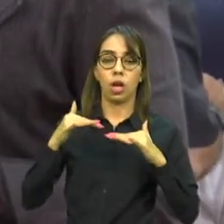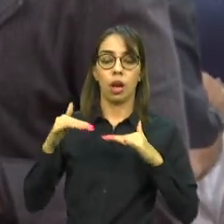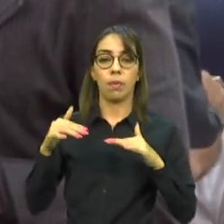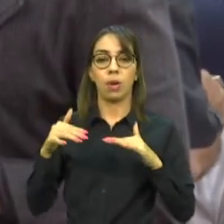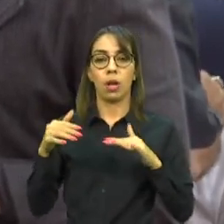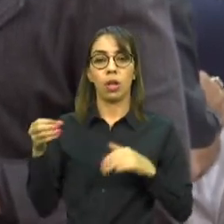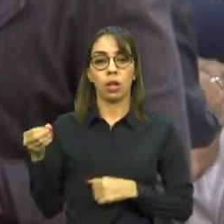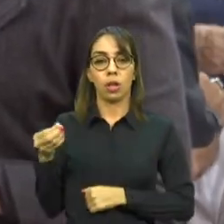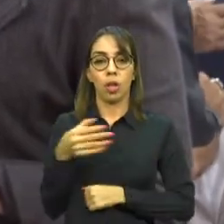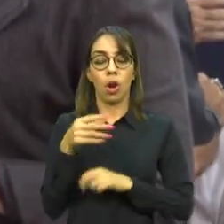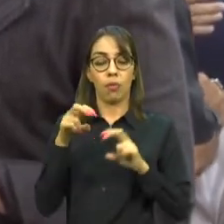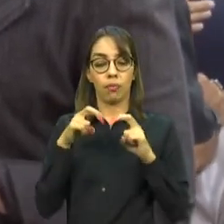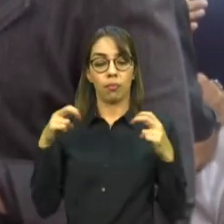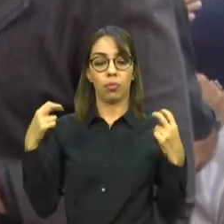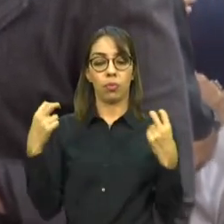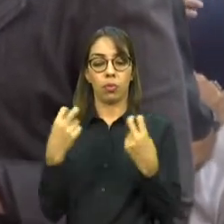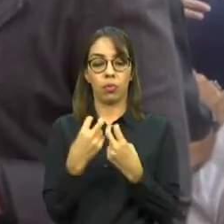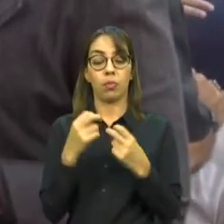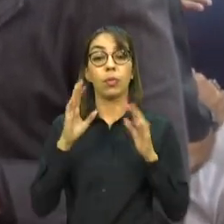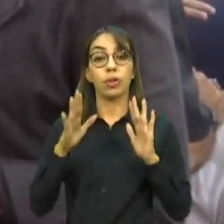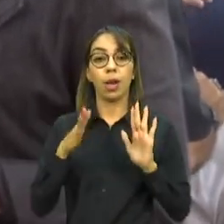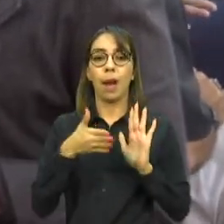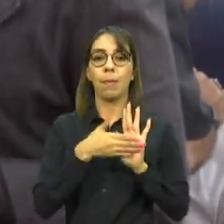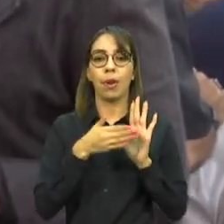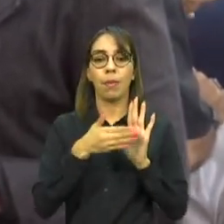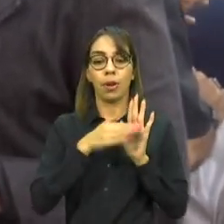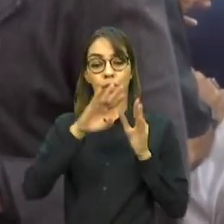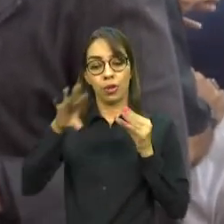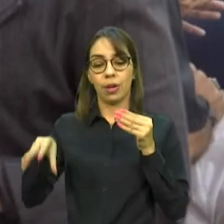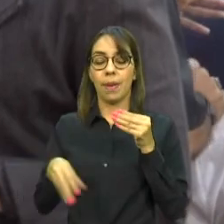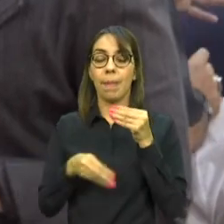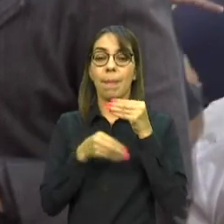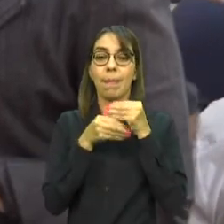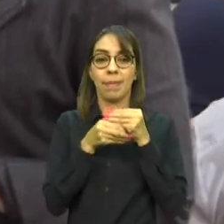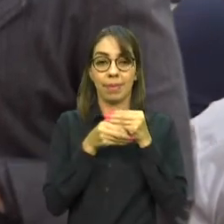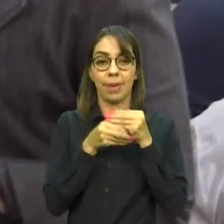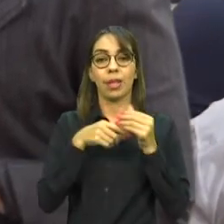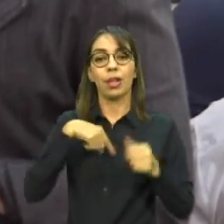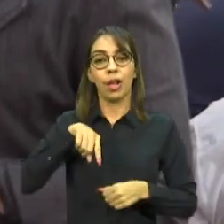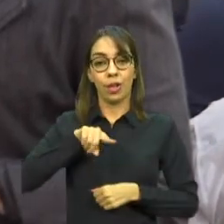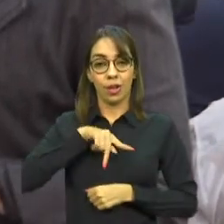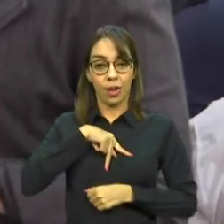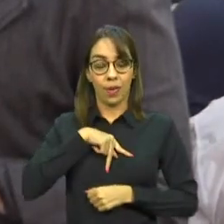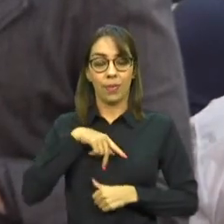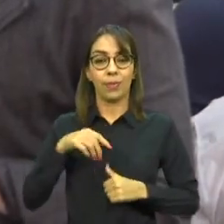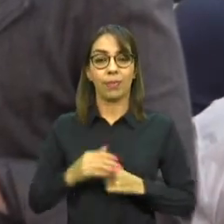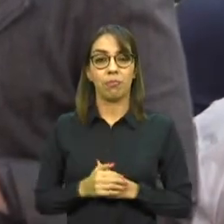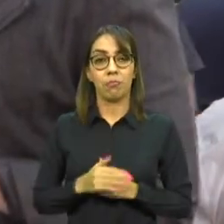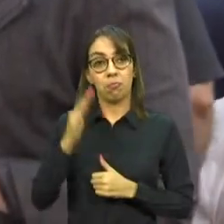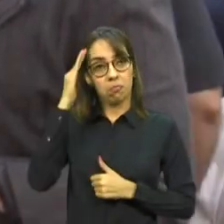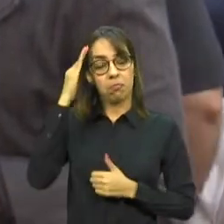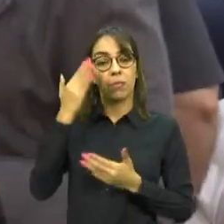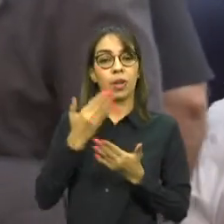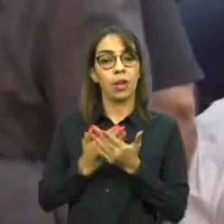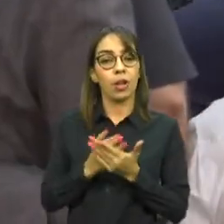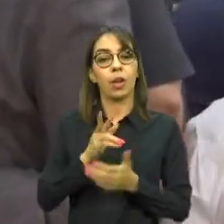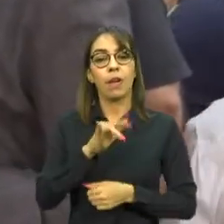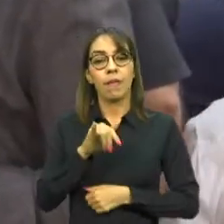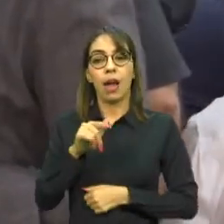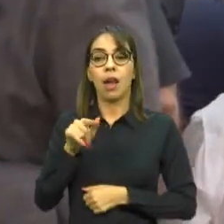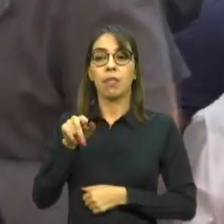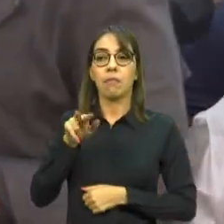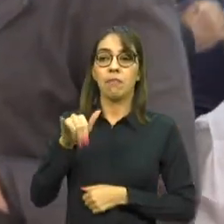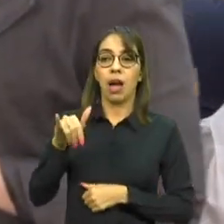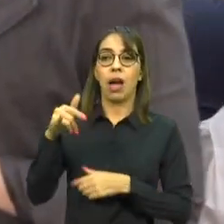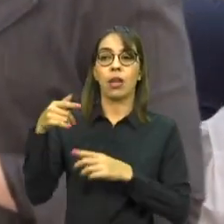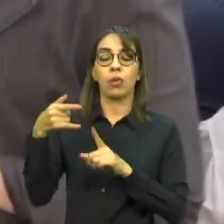já a apresentação de uma emenda de plenário, né? Que nós, certamente, os parlamentares que estão participando, tanto do Zoom